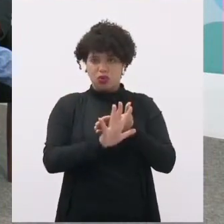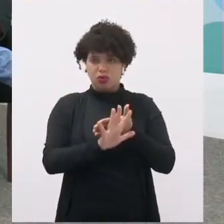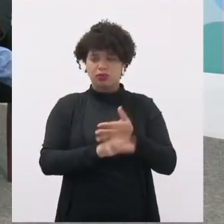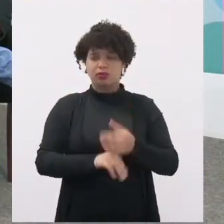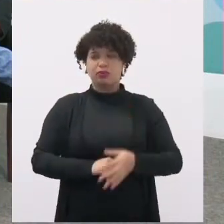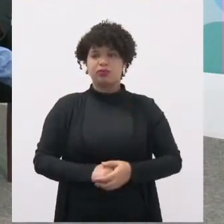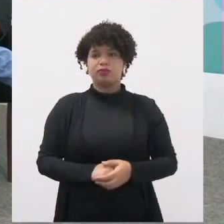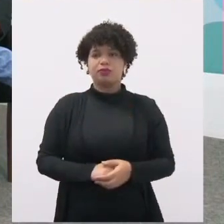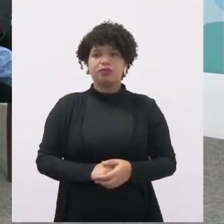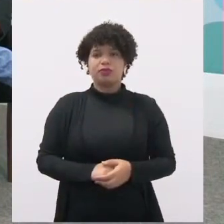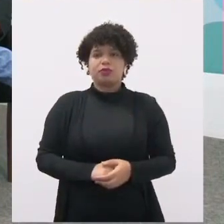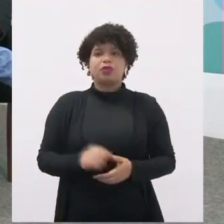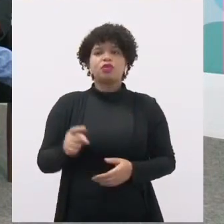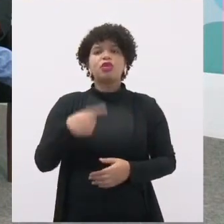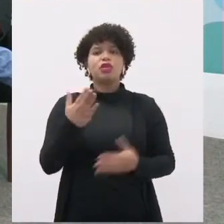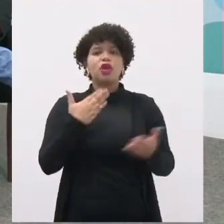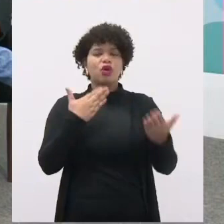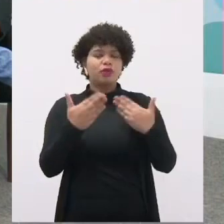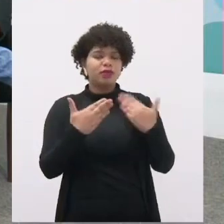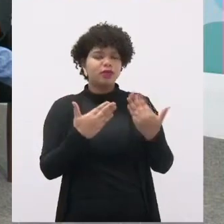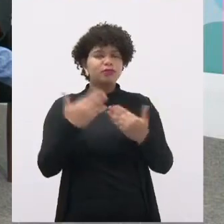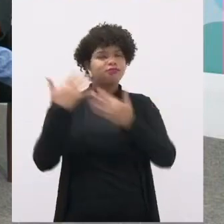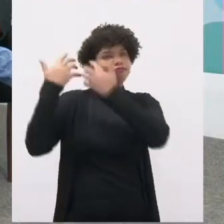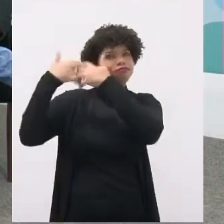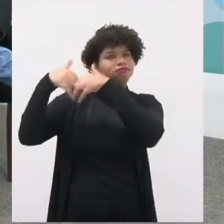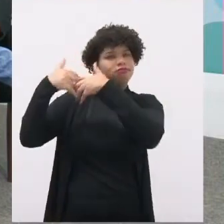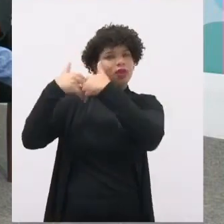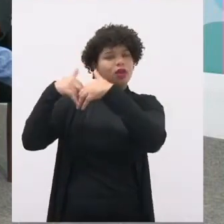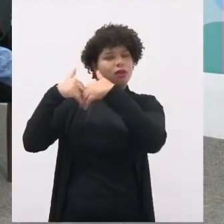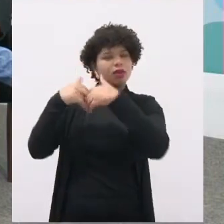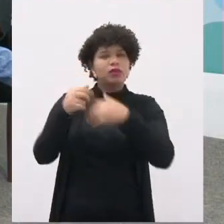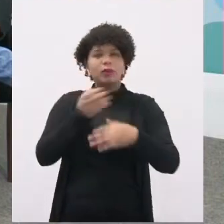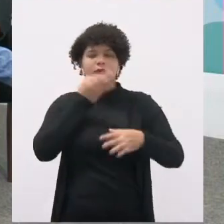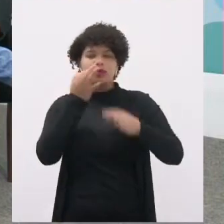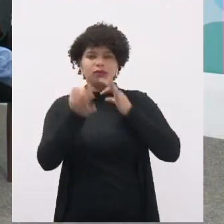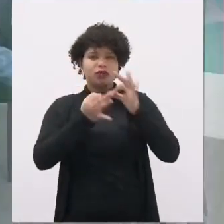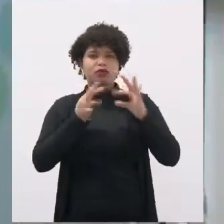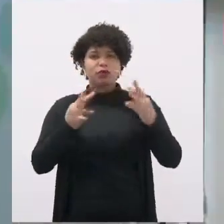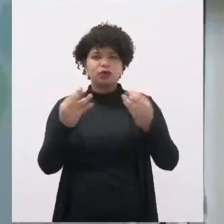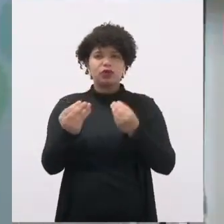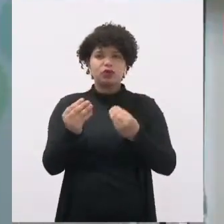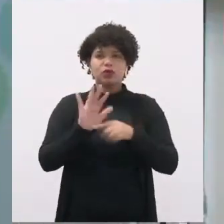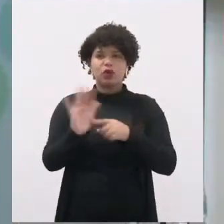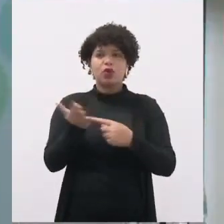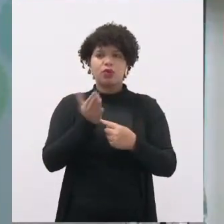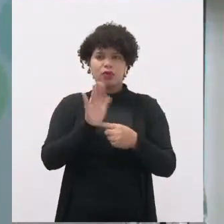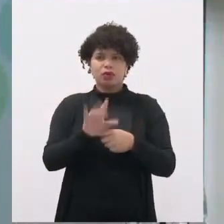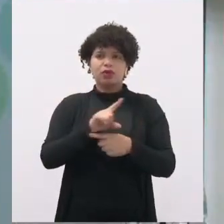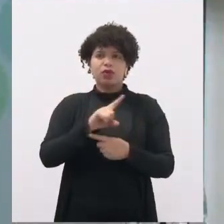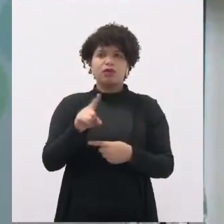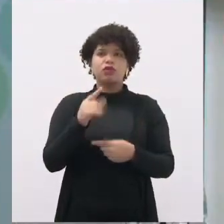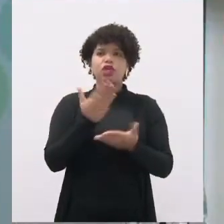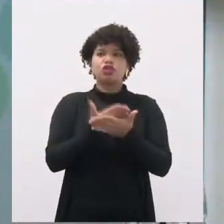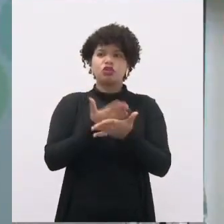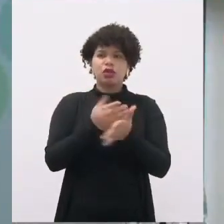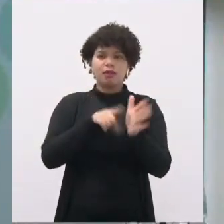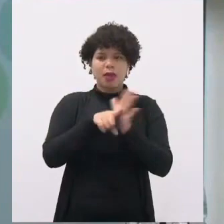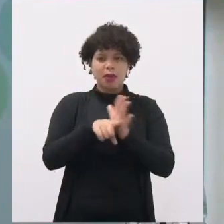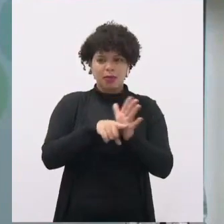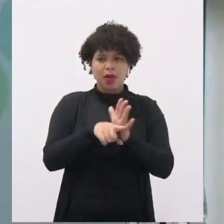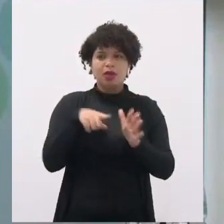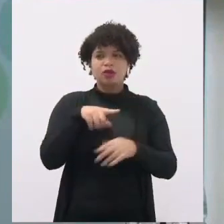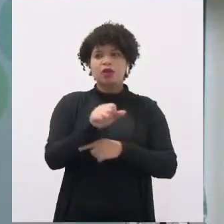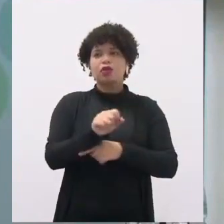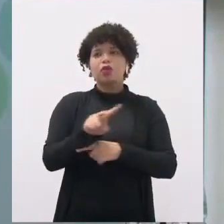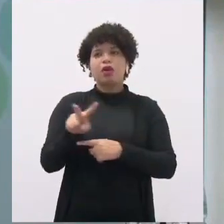vamos estabelecer um diálogo, uma reflexão, nós vamos fazer trocas com vocês sobre tudo que vocês estão estudando lá no